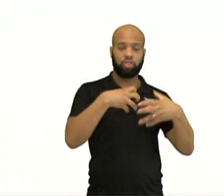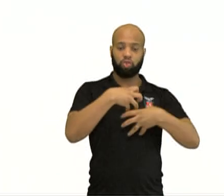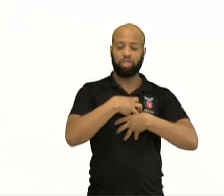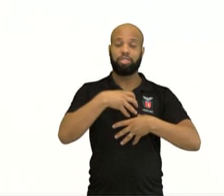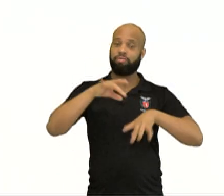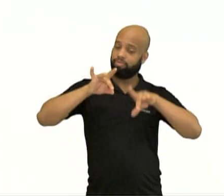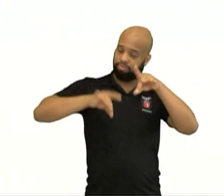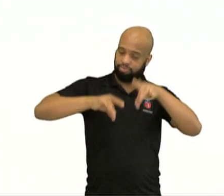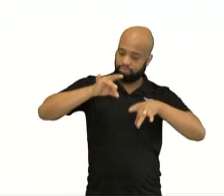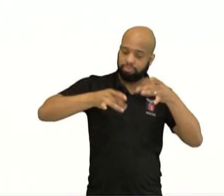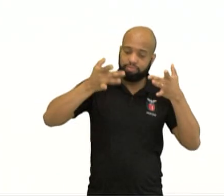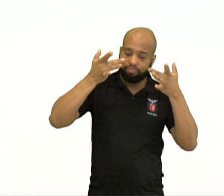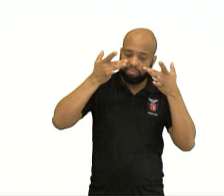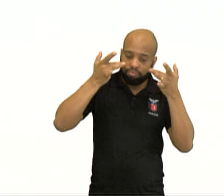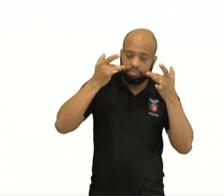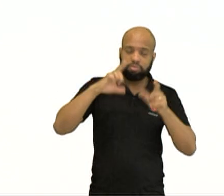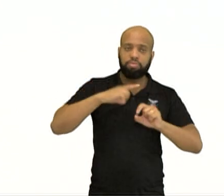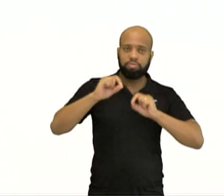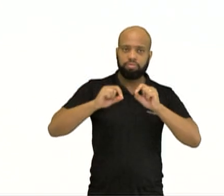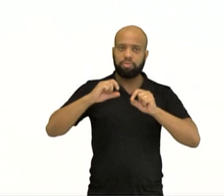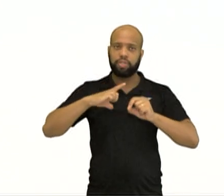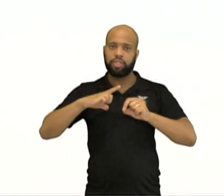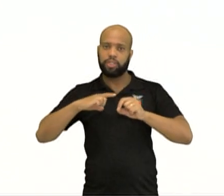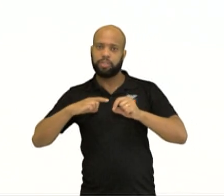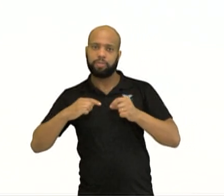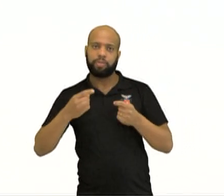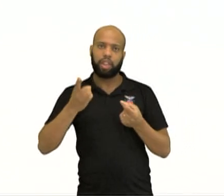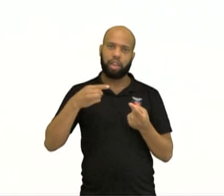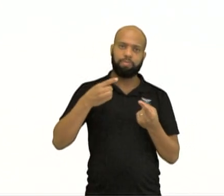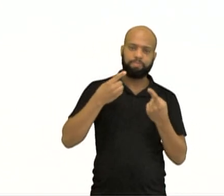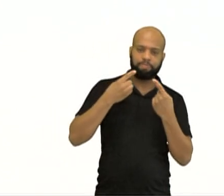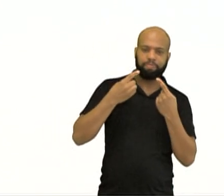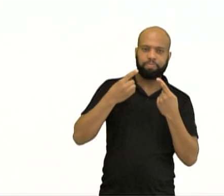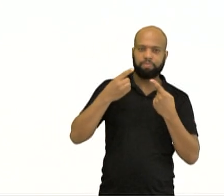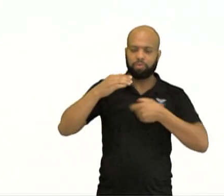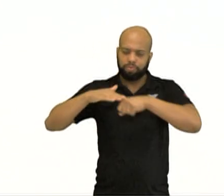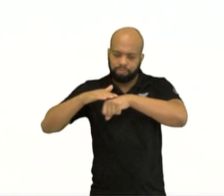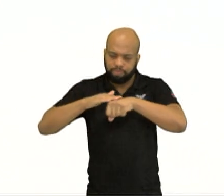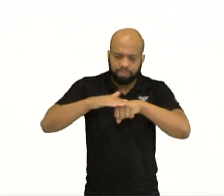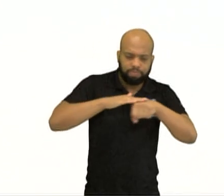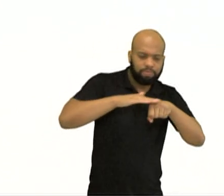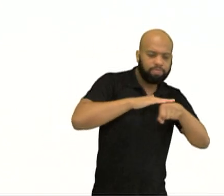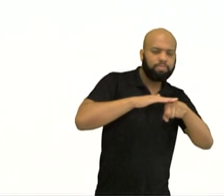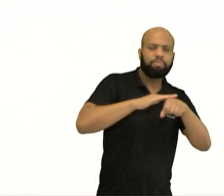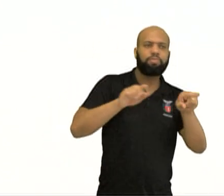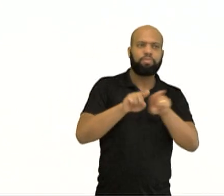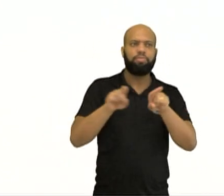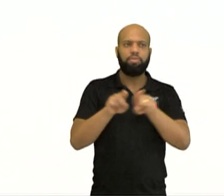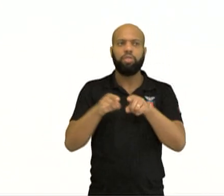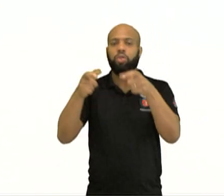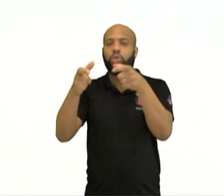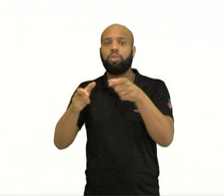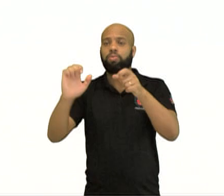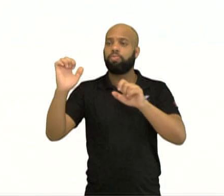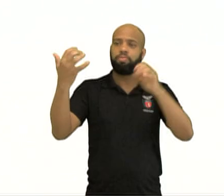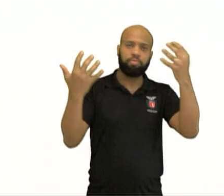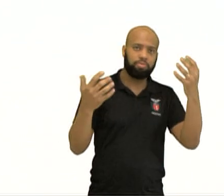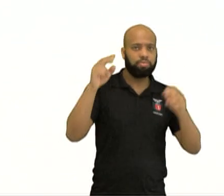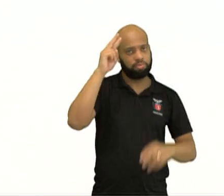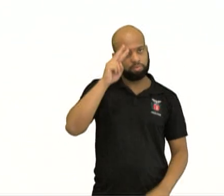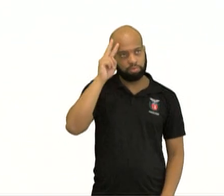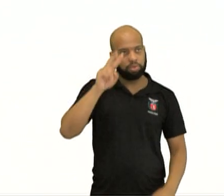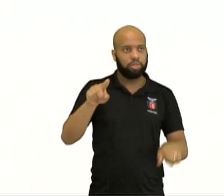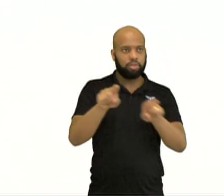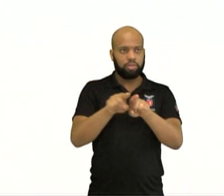teatral que traz os diálogos, as orientações sobre o local onde se passa a história